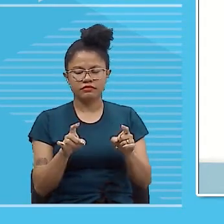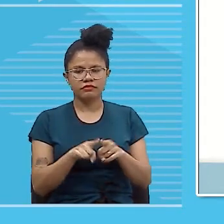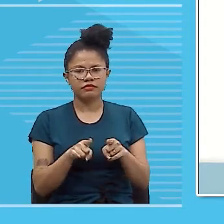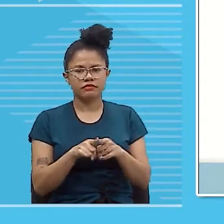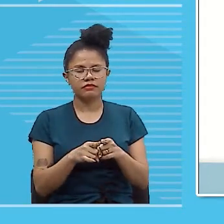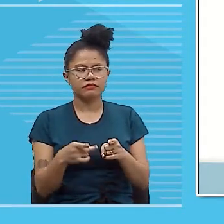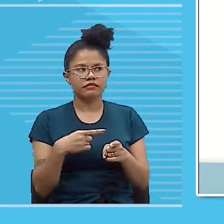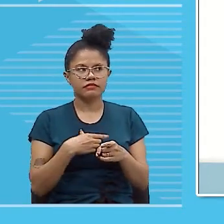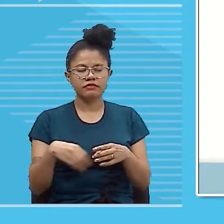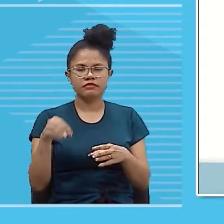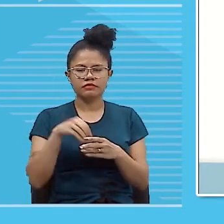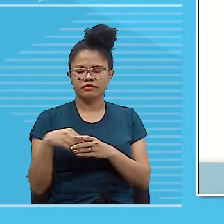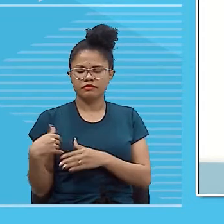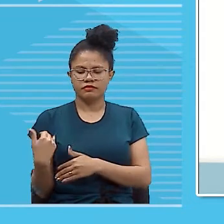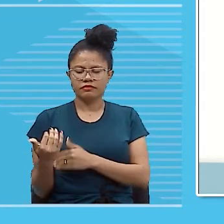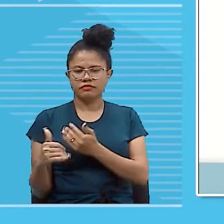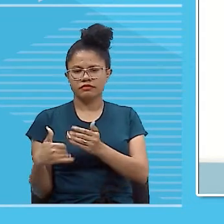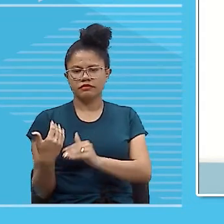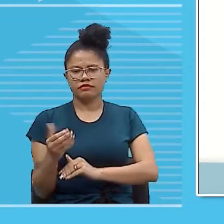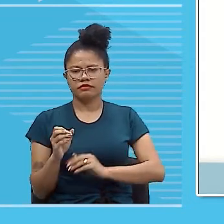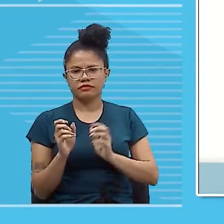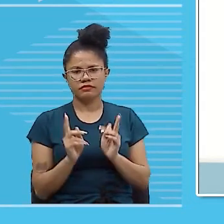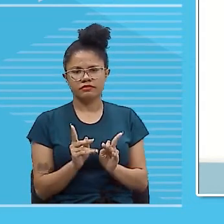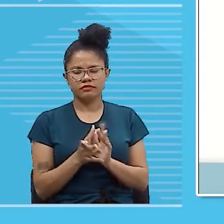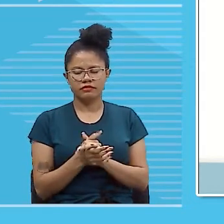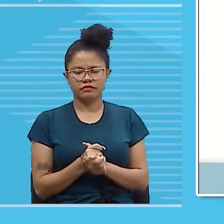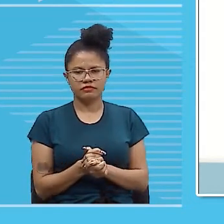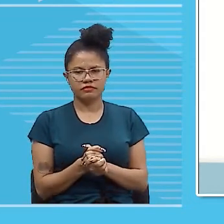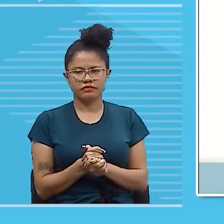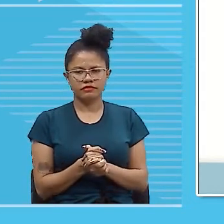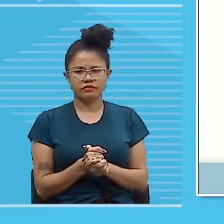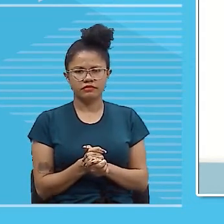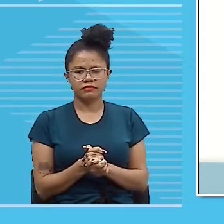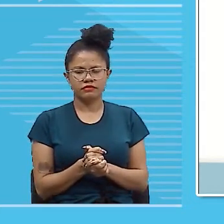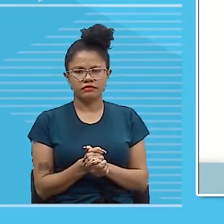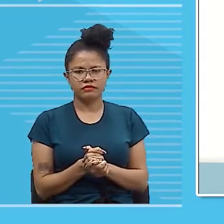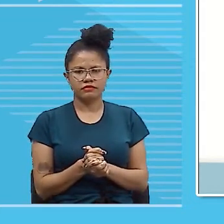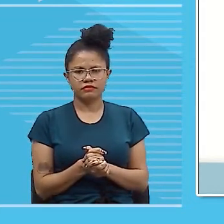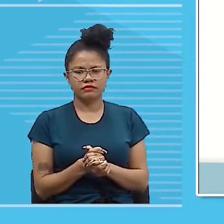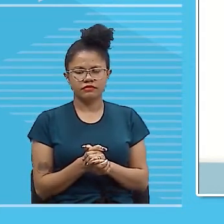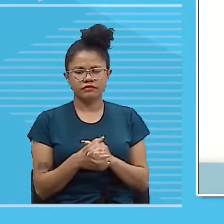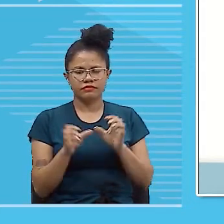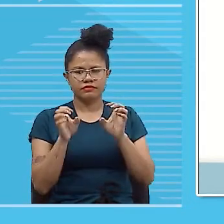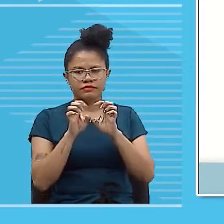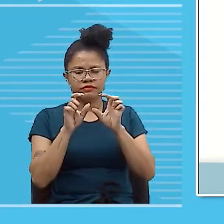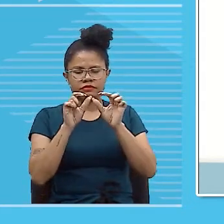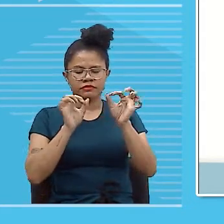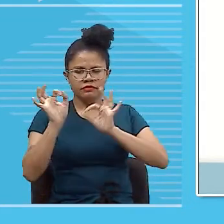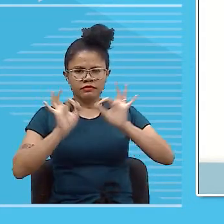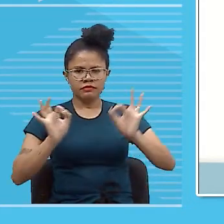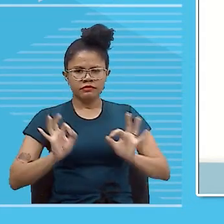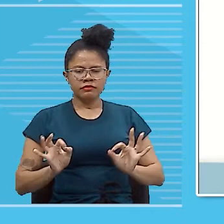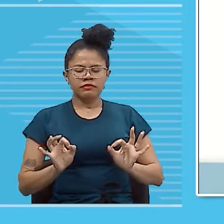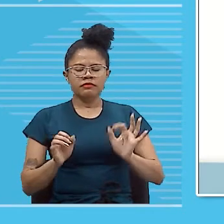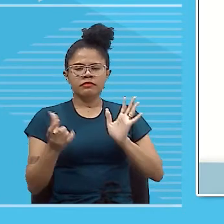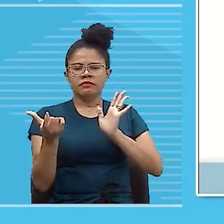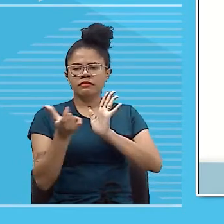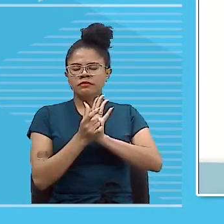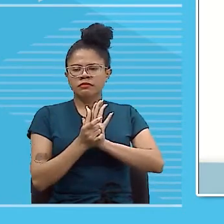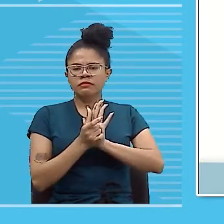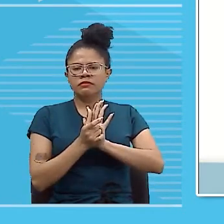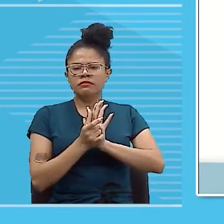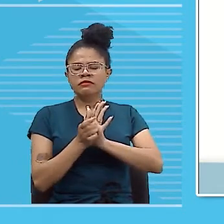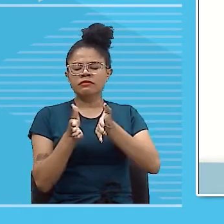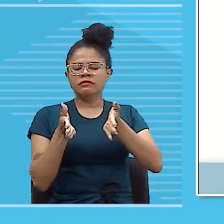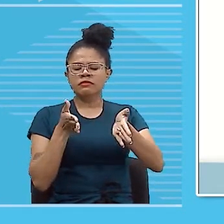parte também desse processo né de estruturação de um parágrafo de